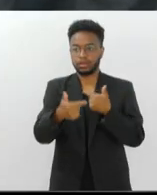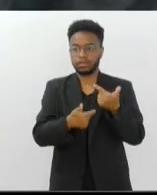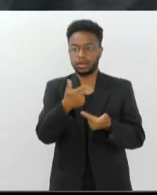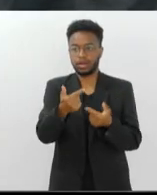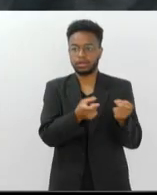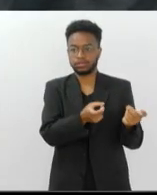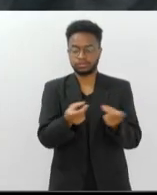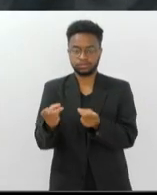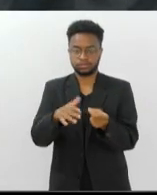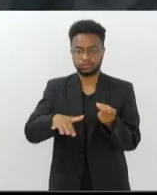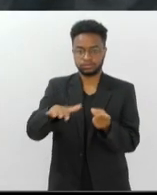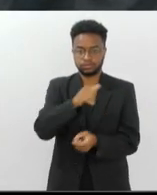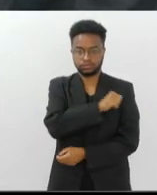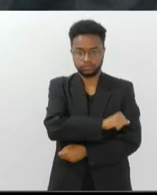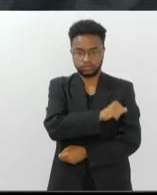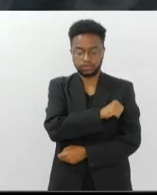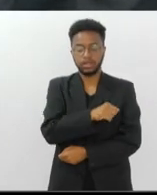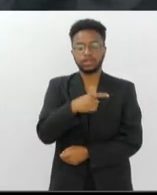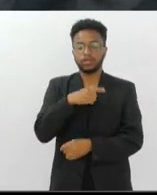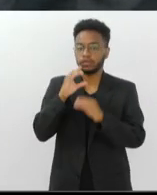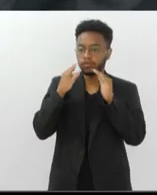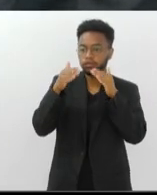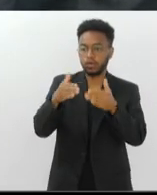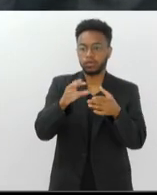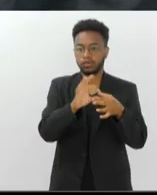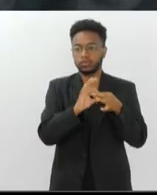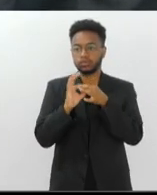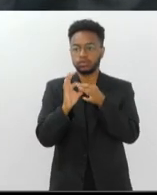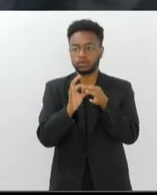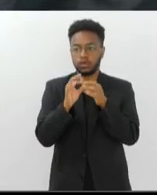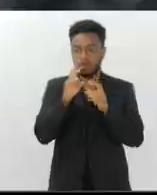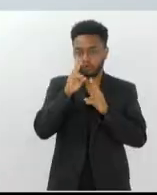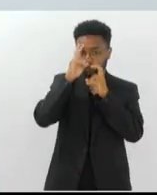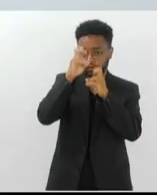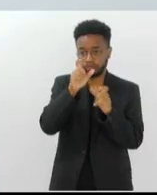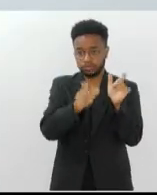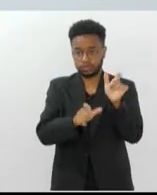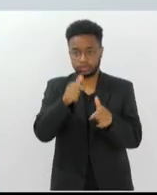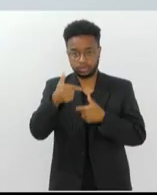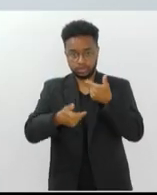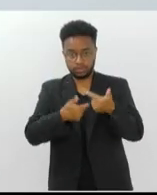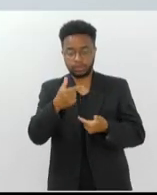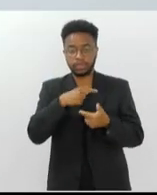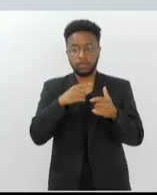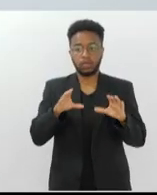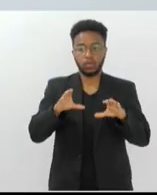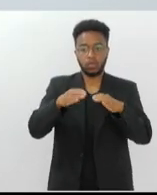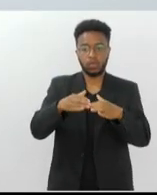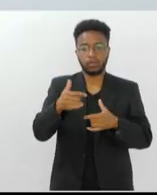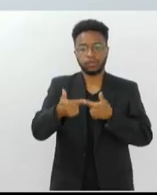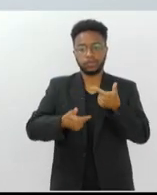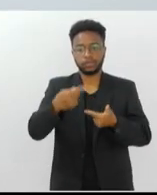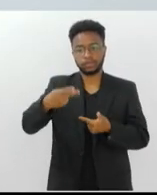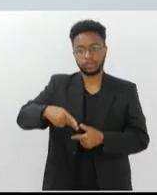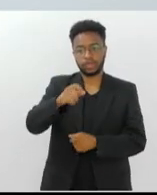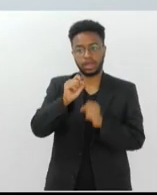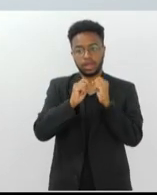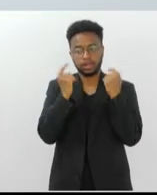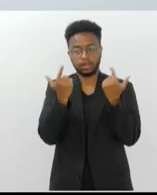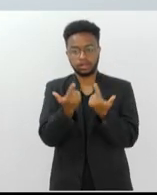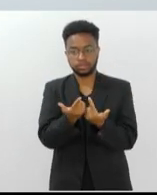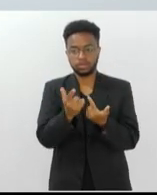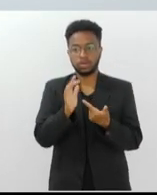a reunião focou na união de forças entre os trabalhadores. A comissão de trabalho da Alerj